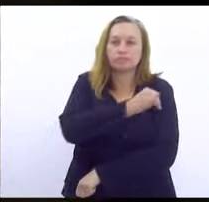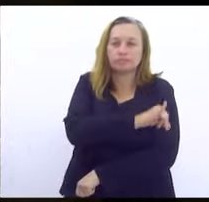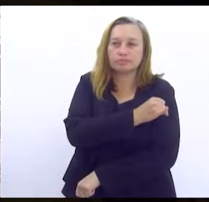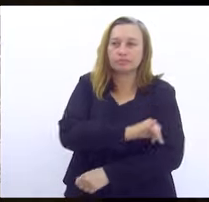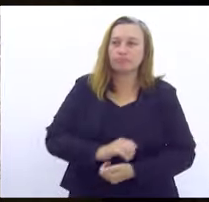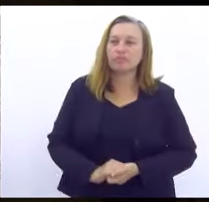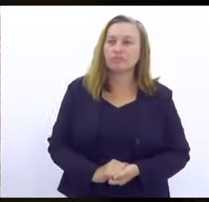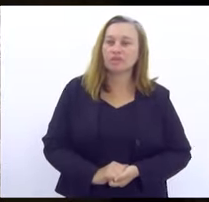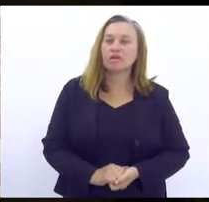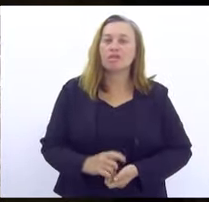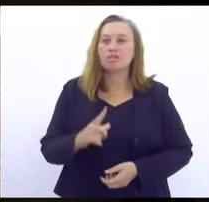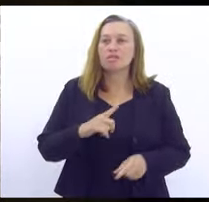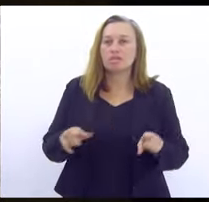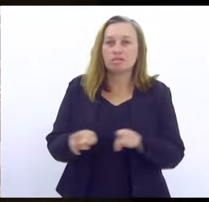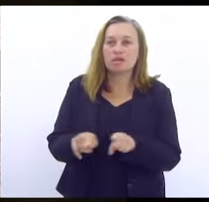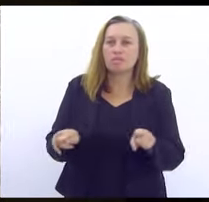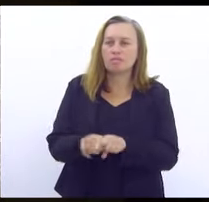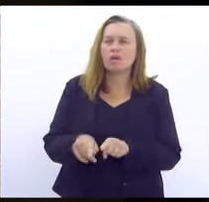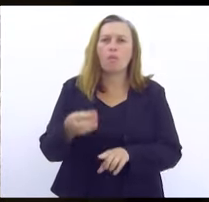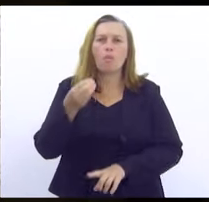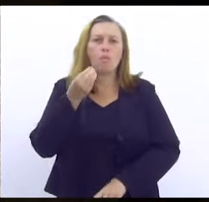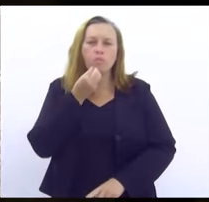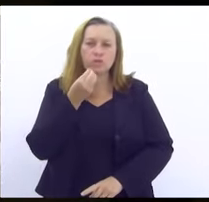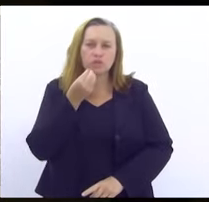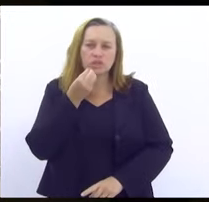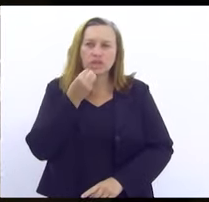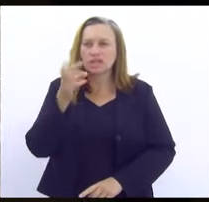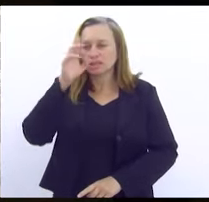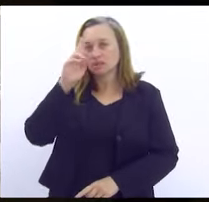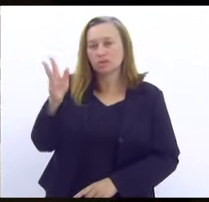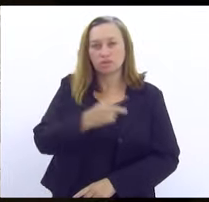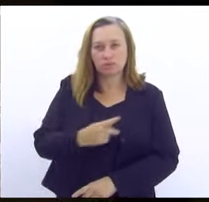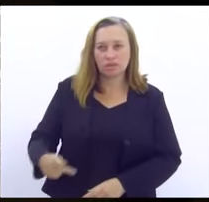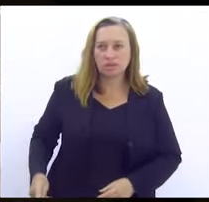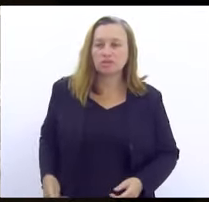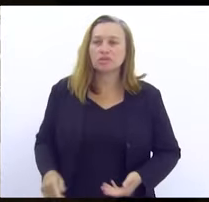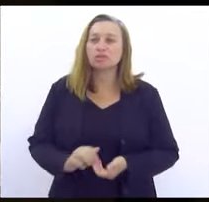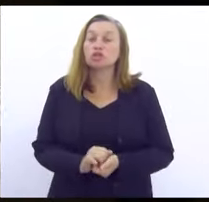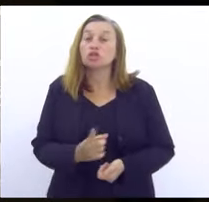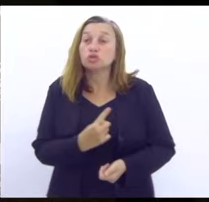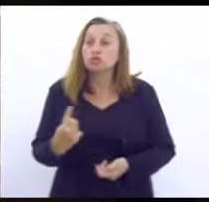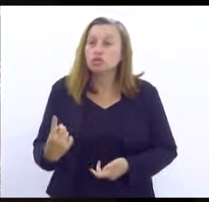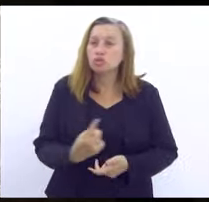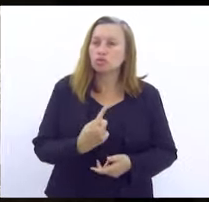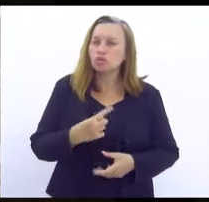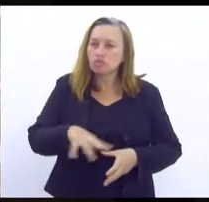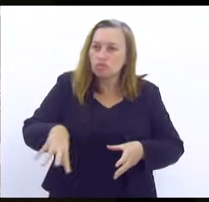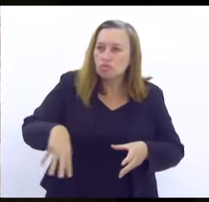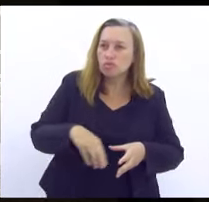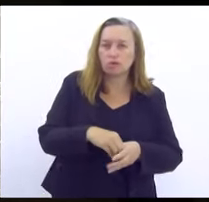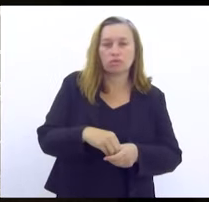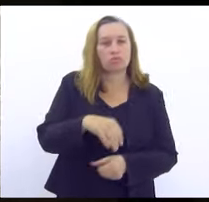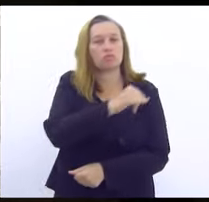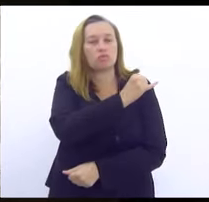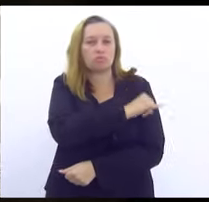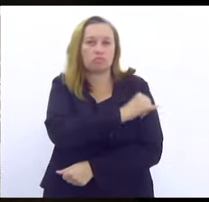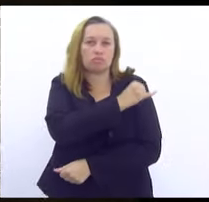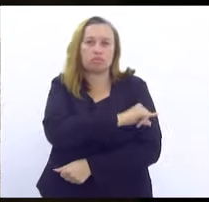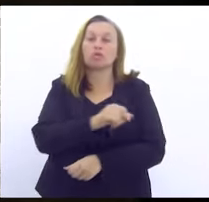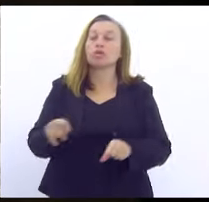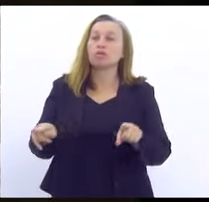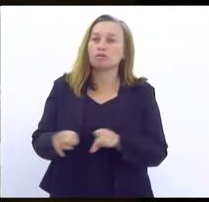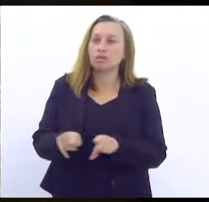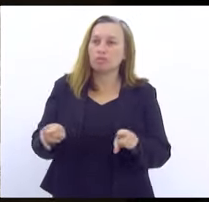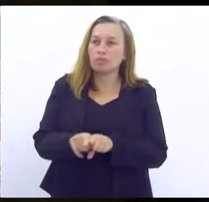tem também ali a oportunidade, senhora presidenta, da gente engajar o Rio de Janeiro também